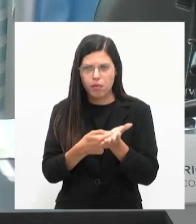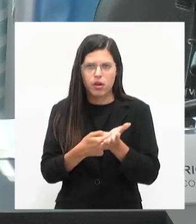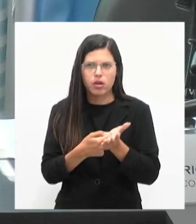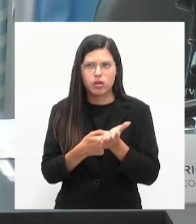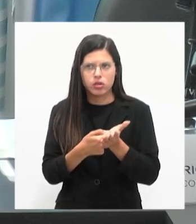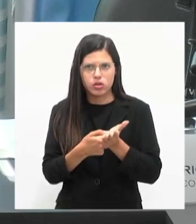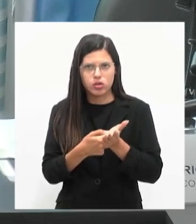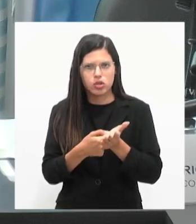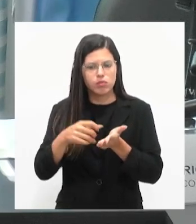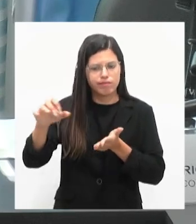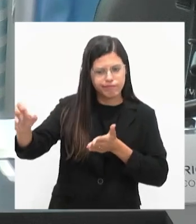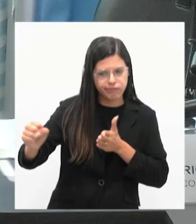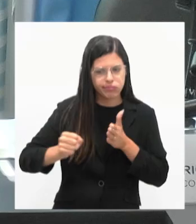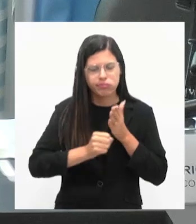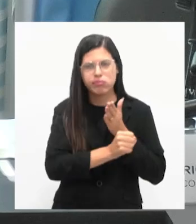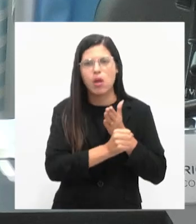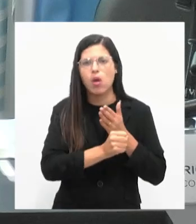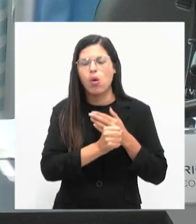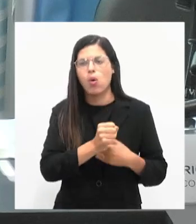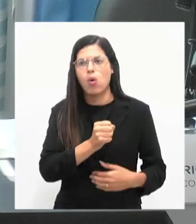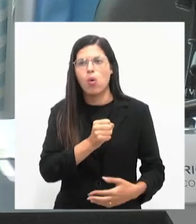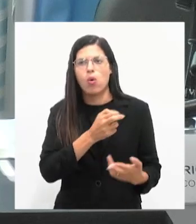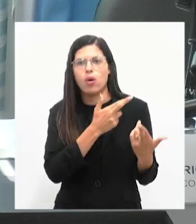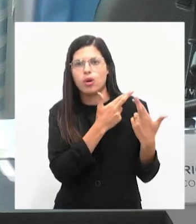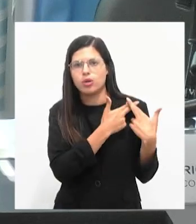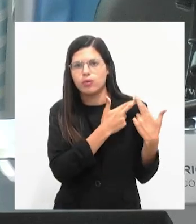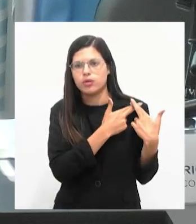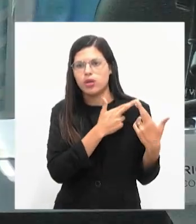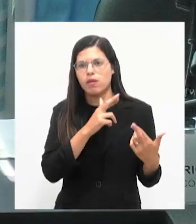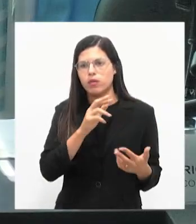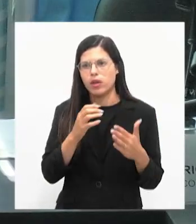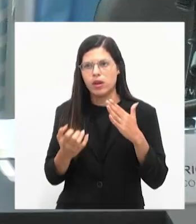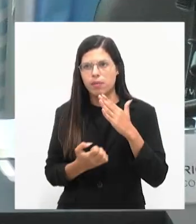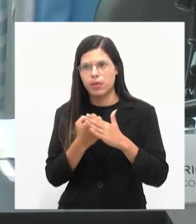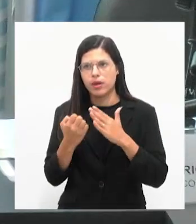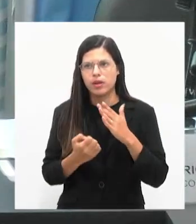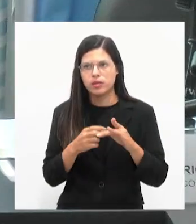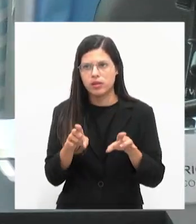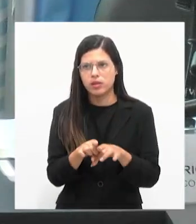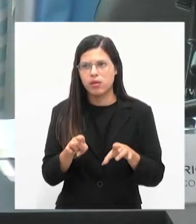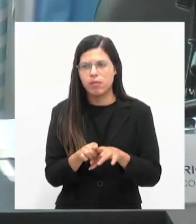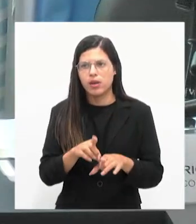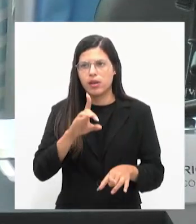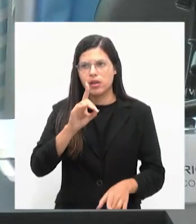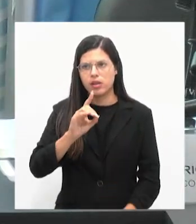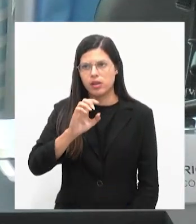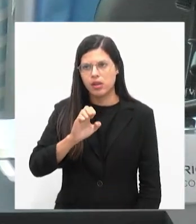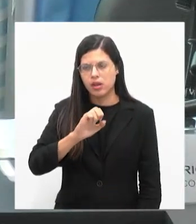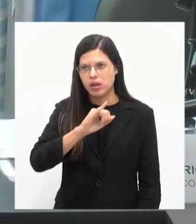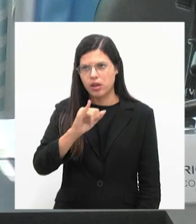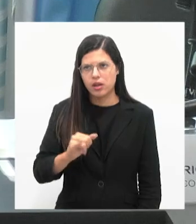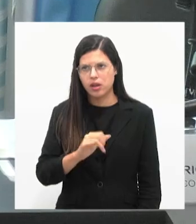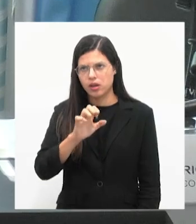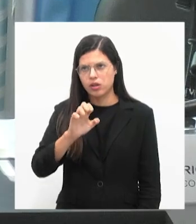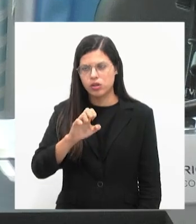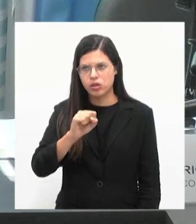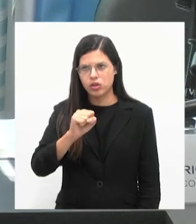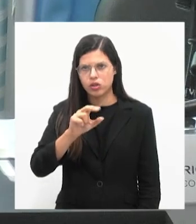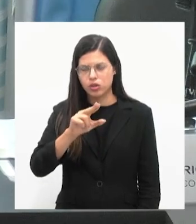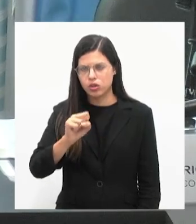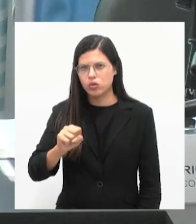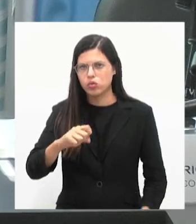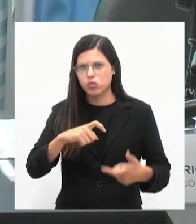qual é o nome da empresa? Rio Parque. Da Rio Parque, como também da De Jesus Reboque, que nós convocamos e também não